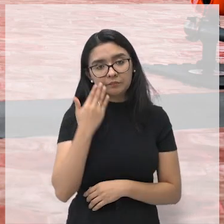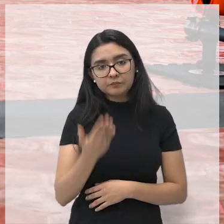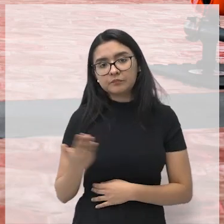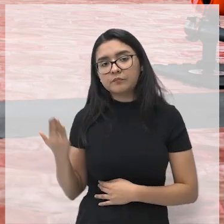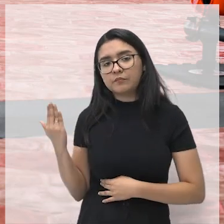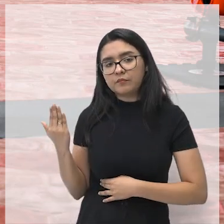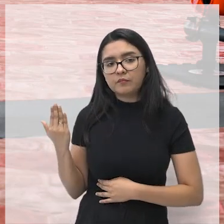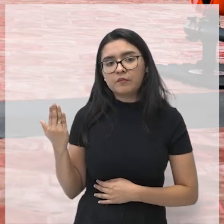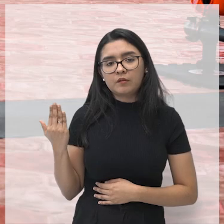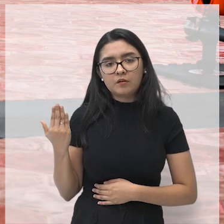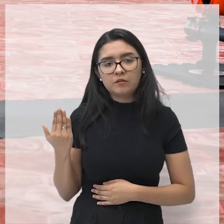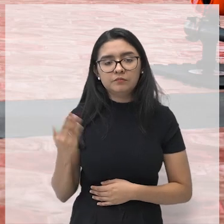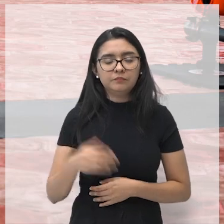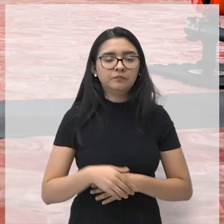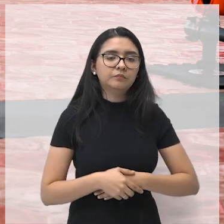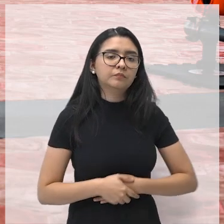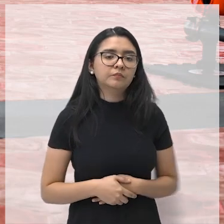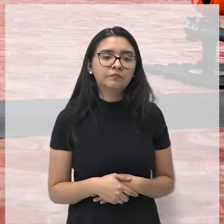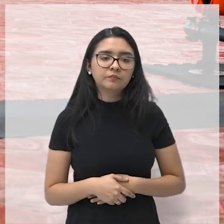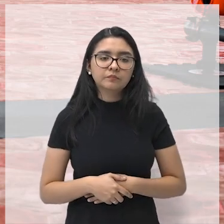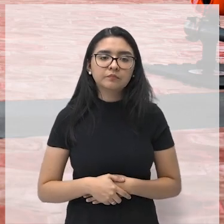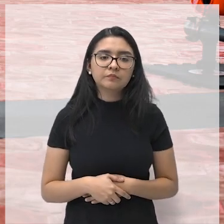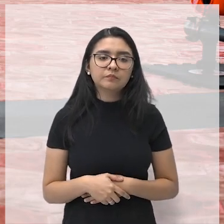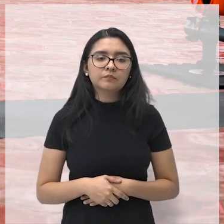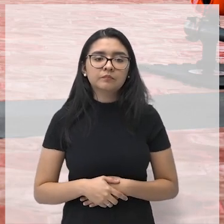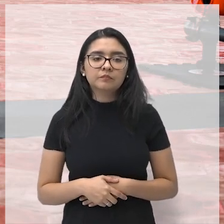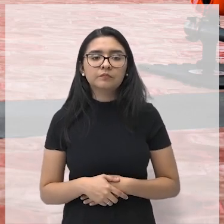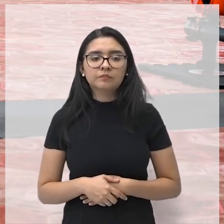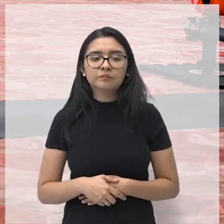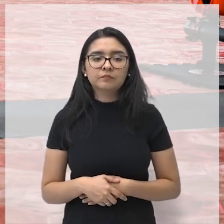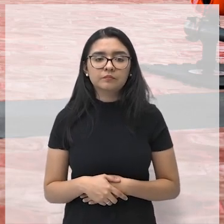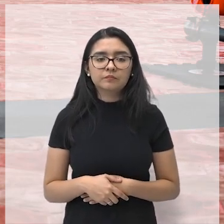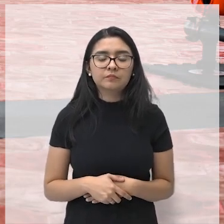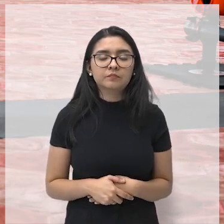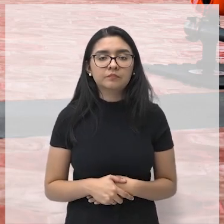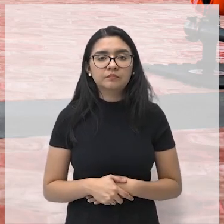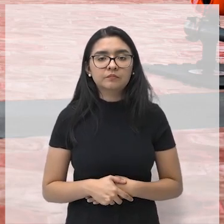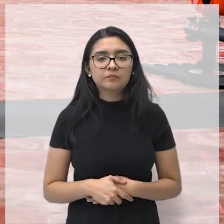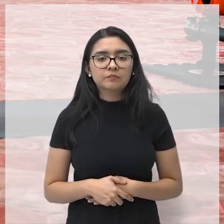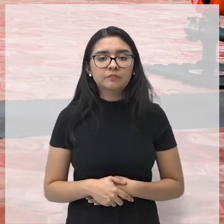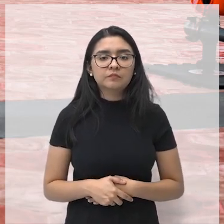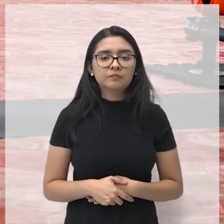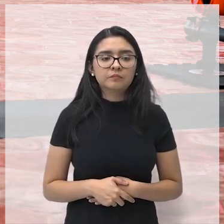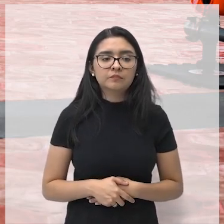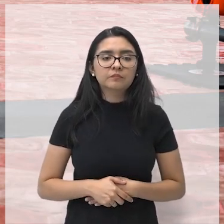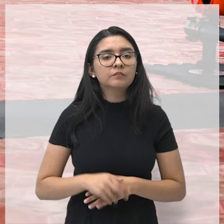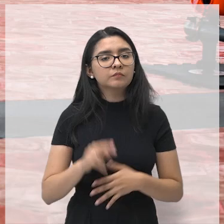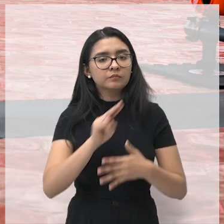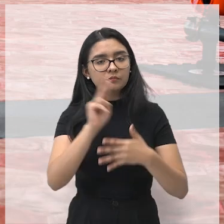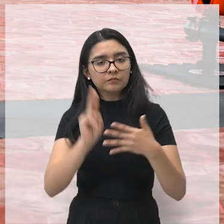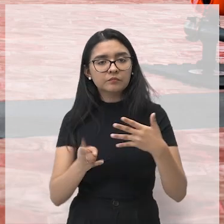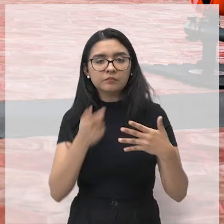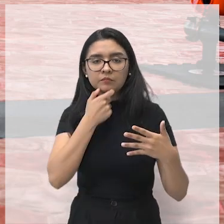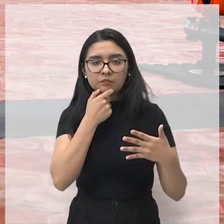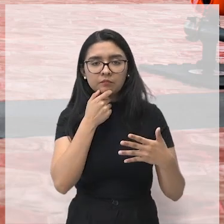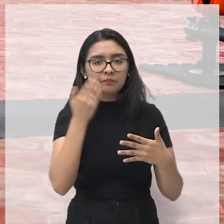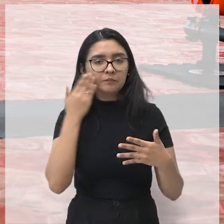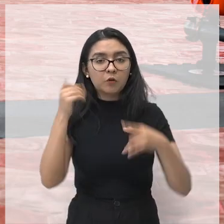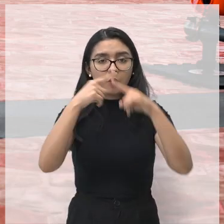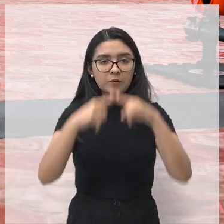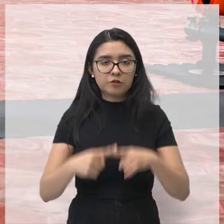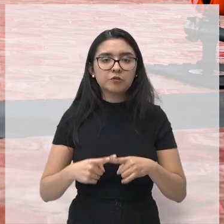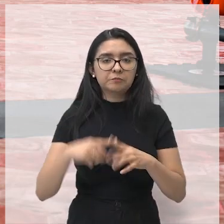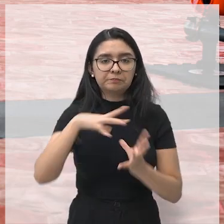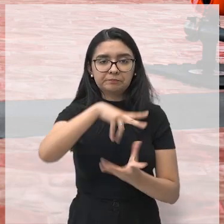Rip Challenge, o Jump Off, USA Parkour Cup, o North American Parkour Championship,